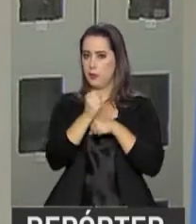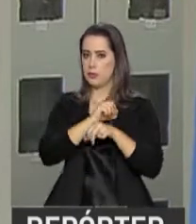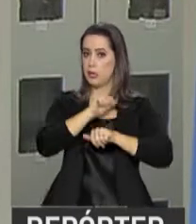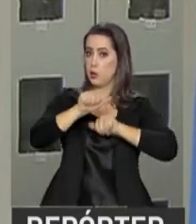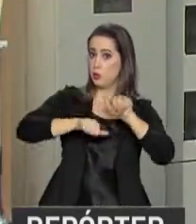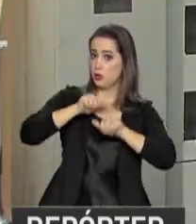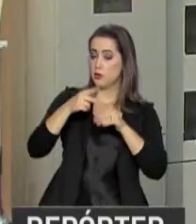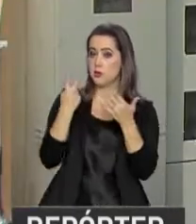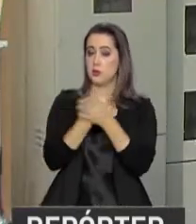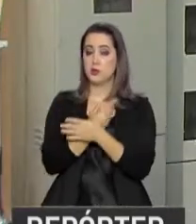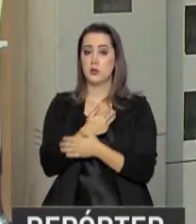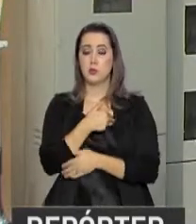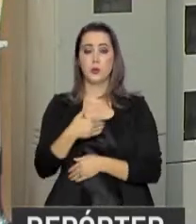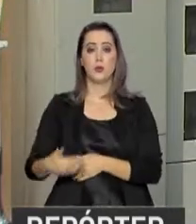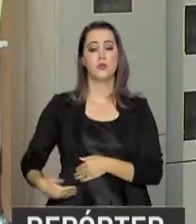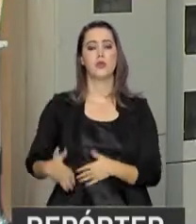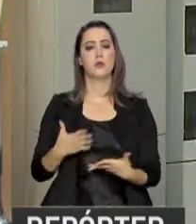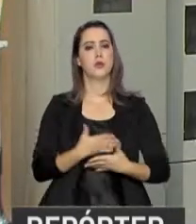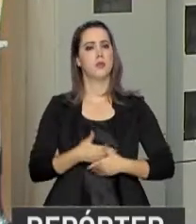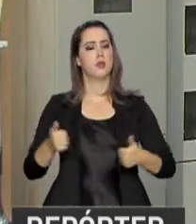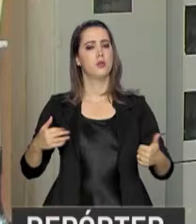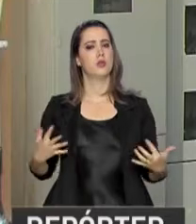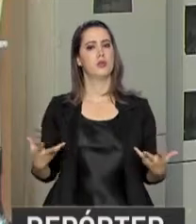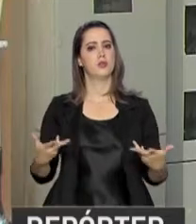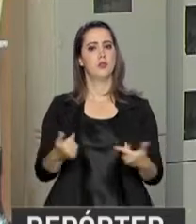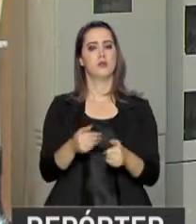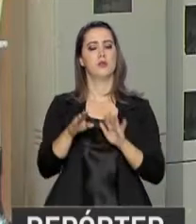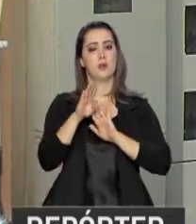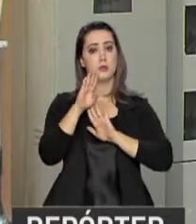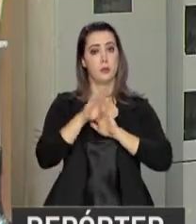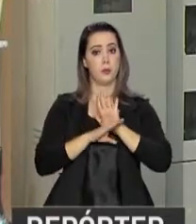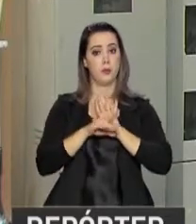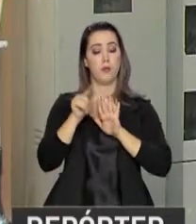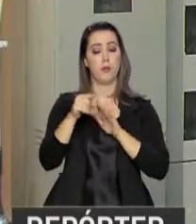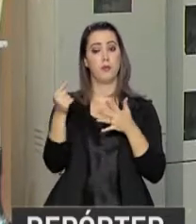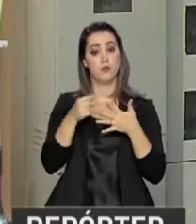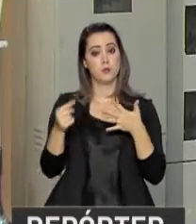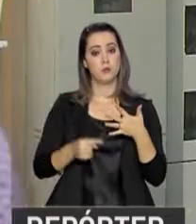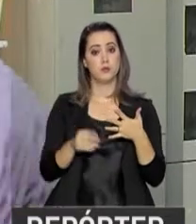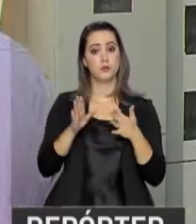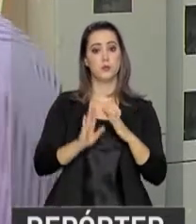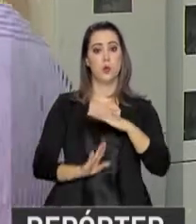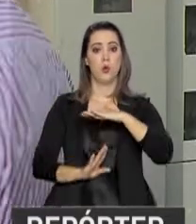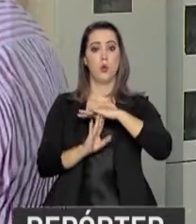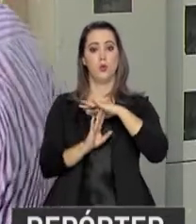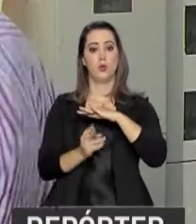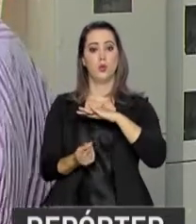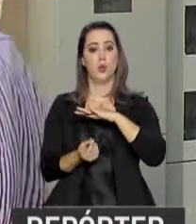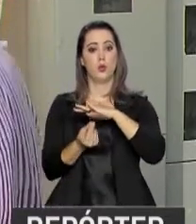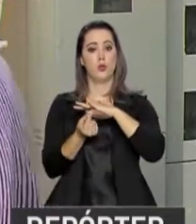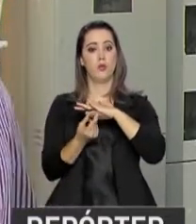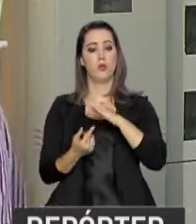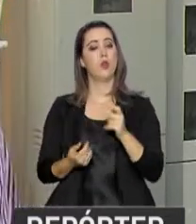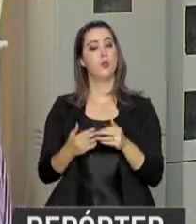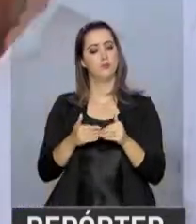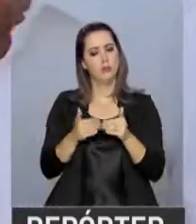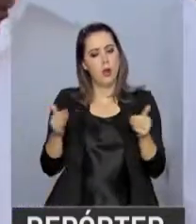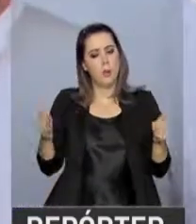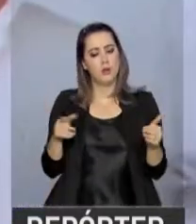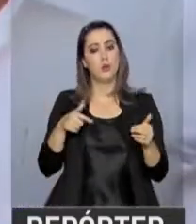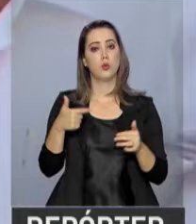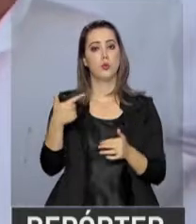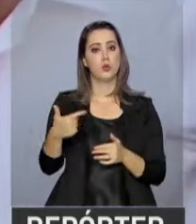foram feitas pelo governo para melhorar a eficiência do programa. Entre elas, o teto de financiamento, que foi ampliado